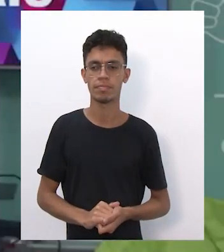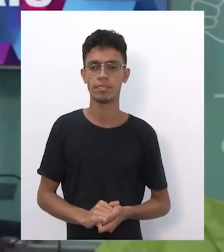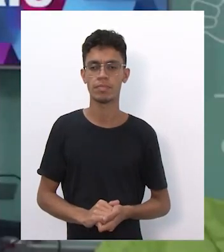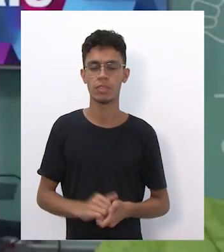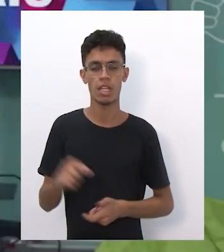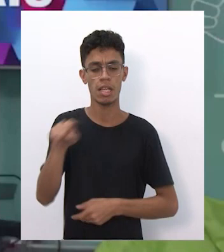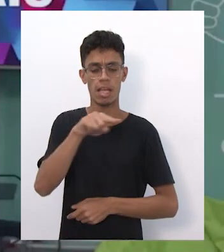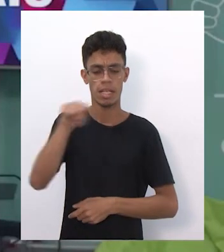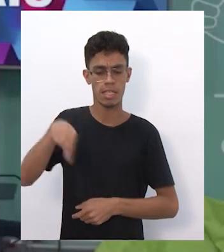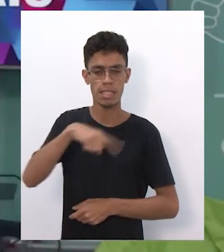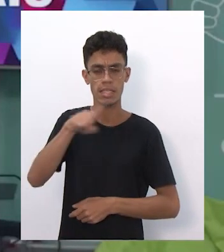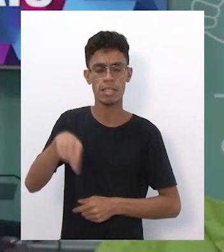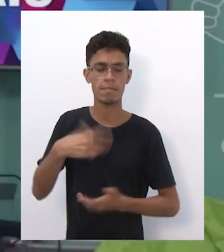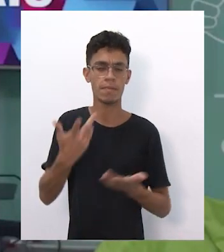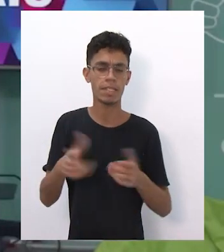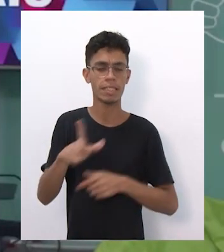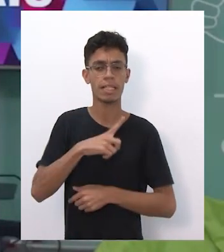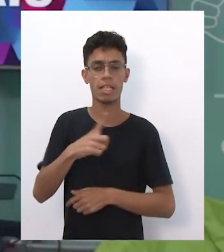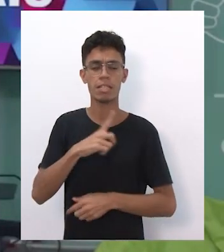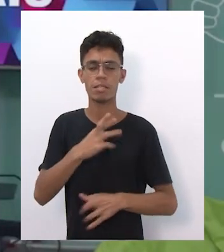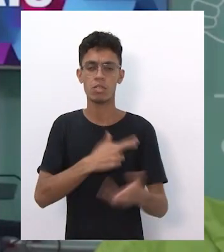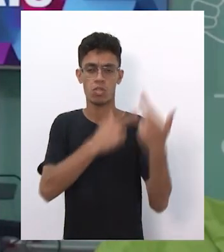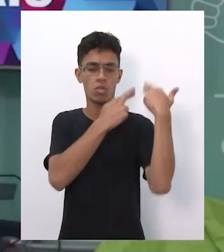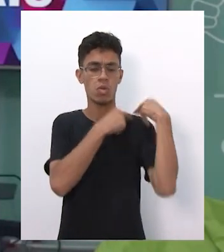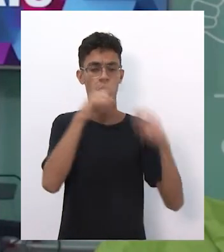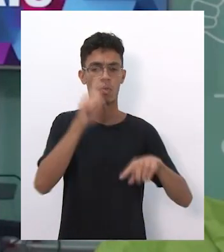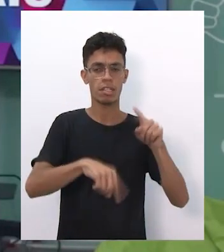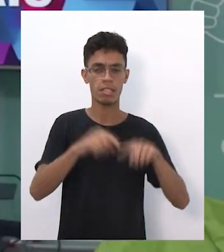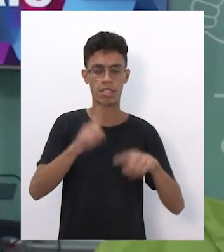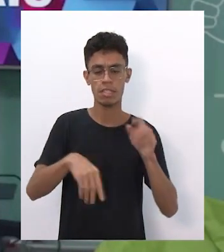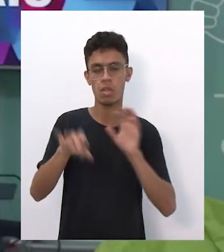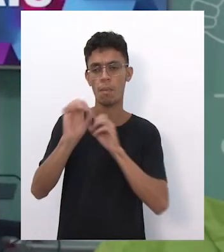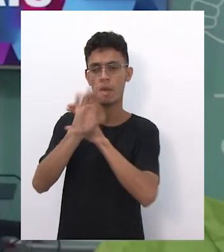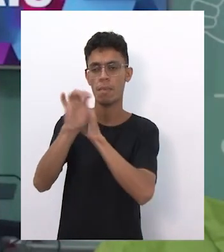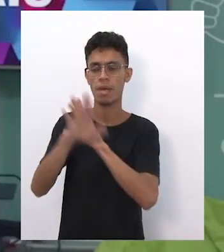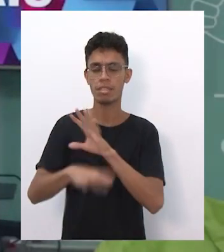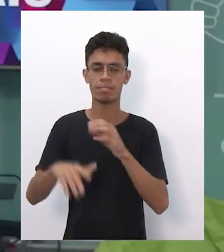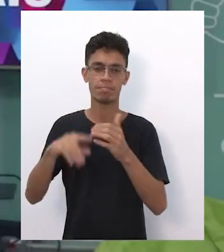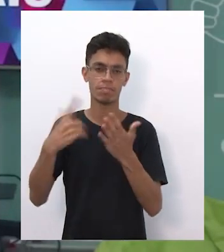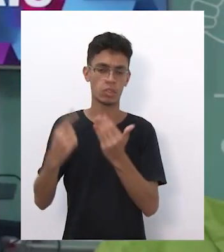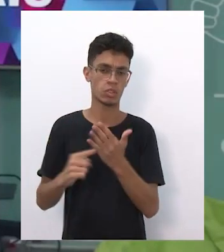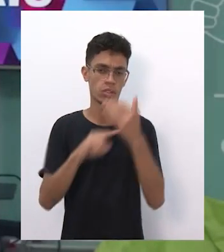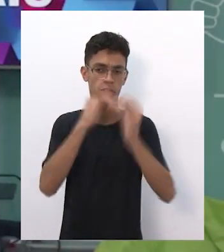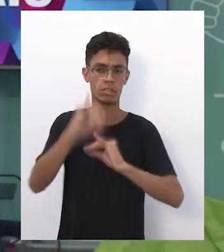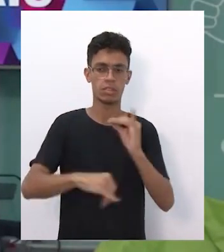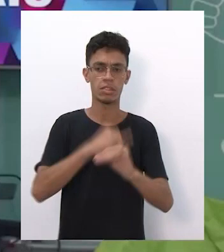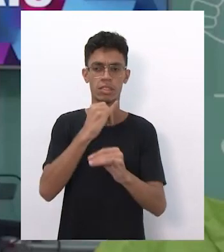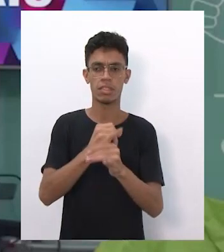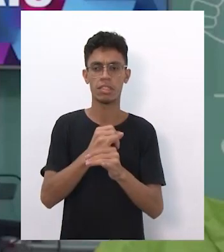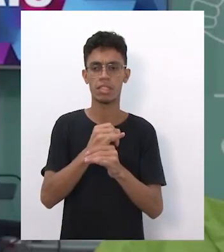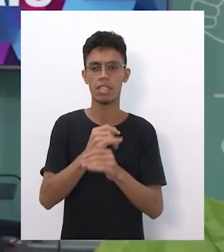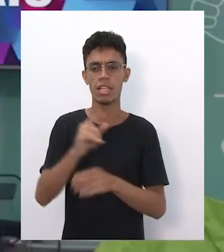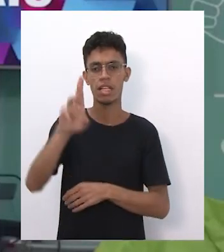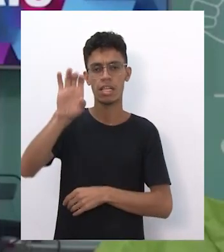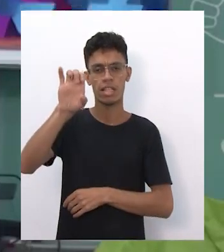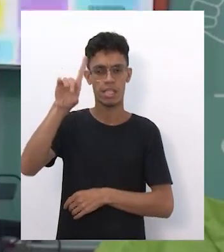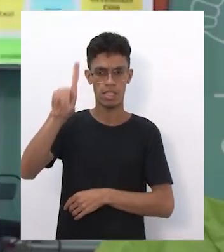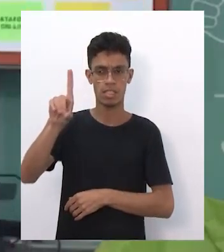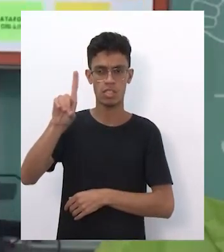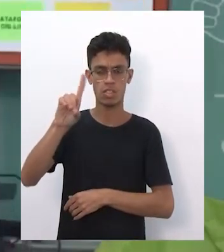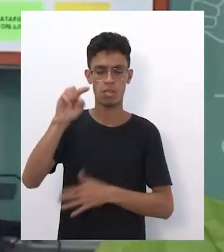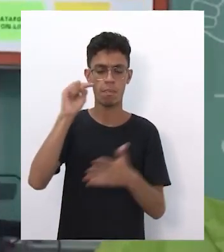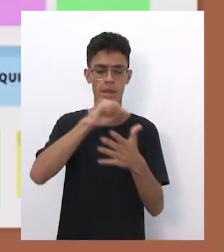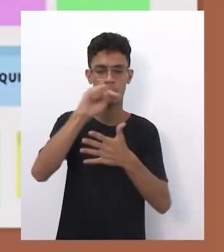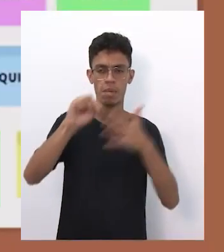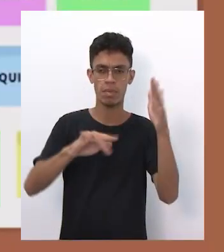Essa sala trabalha especificamente com os recursos educacionais digitais, que são as redes. Então, todos os tipos